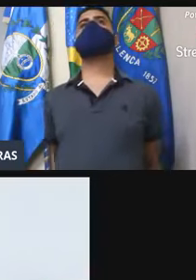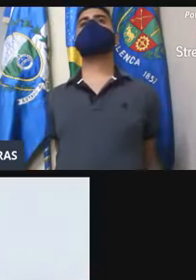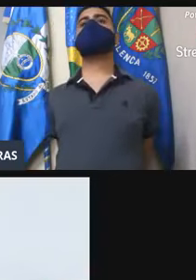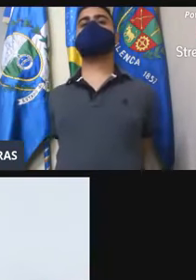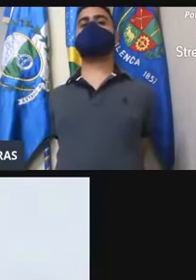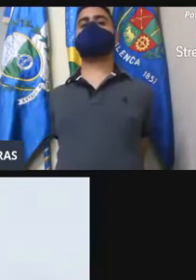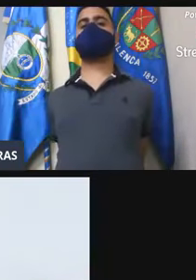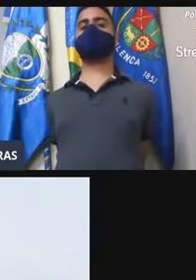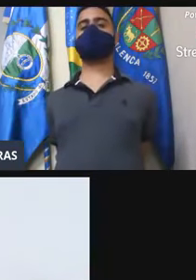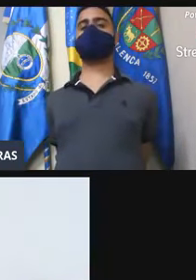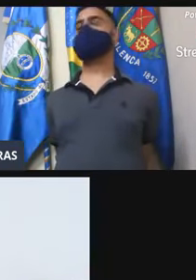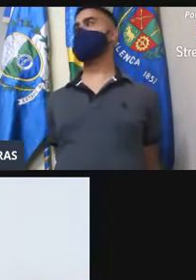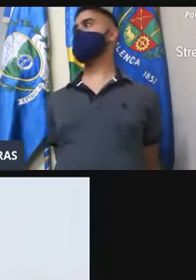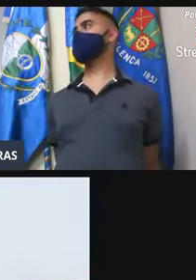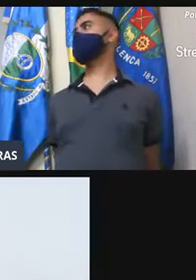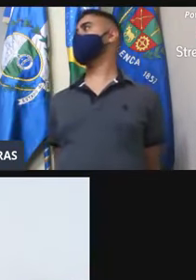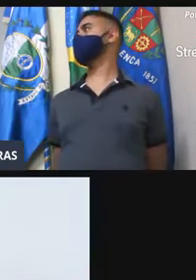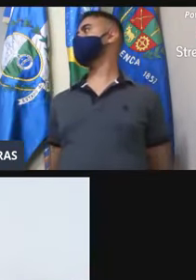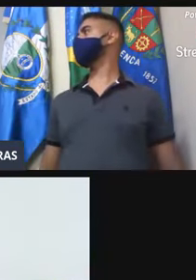Dr. Saulo Breves Beira.